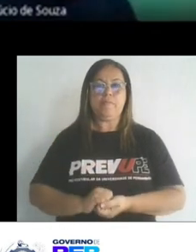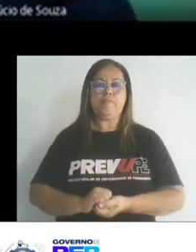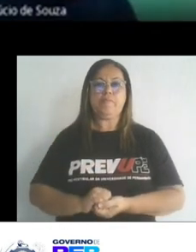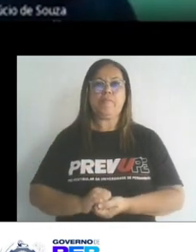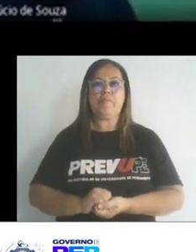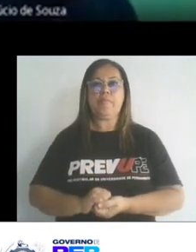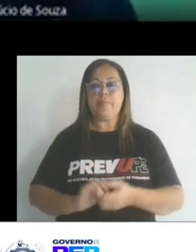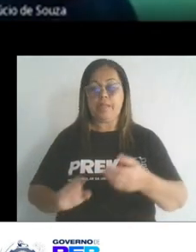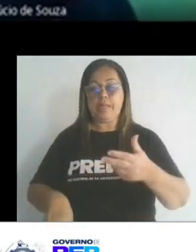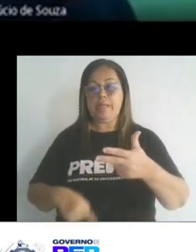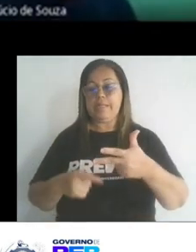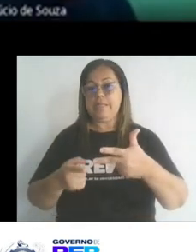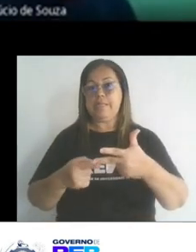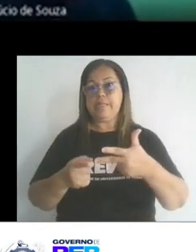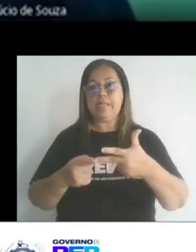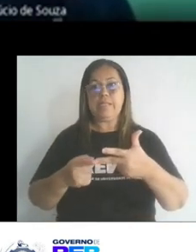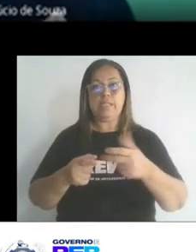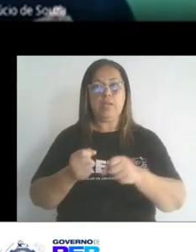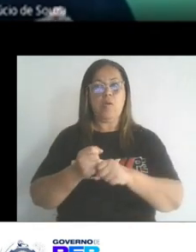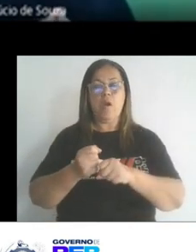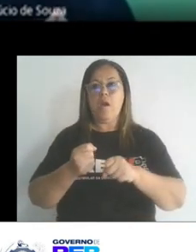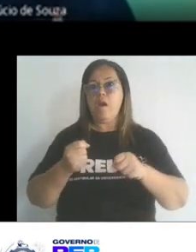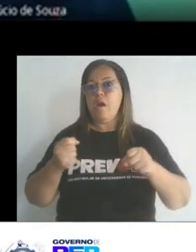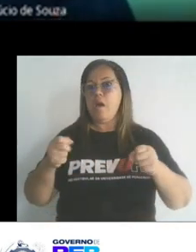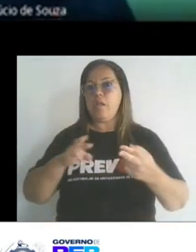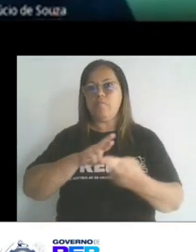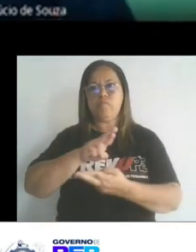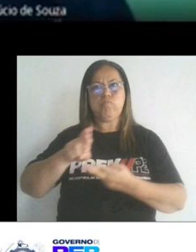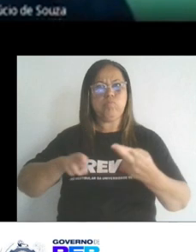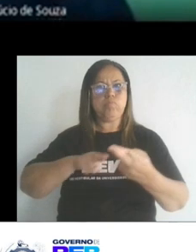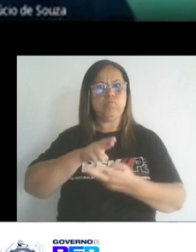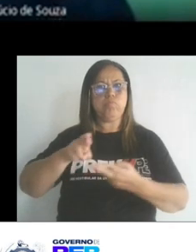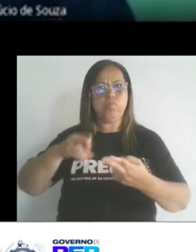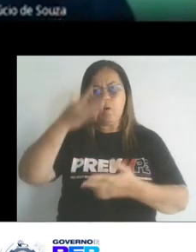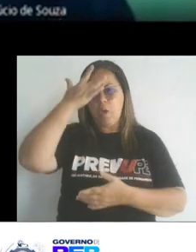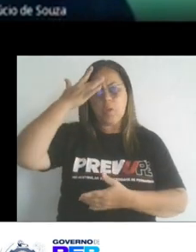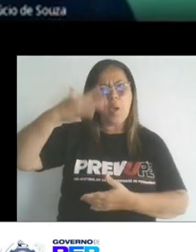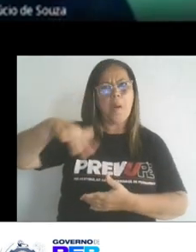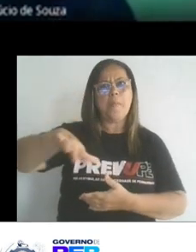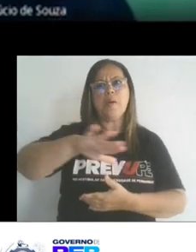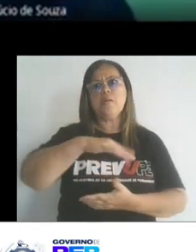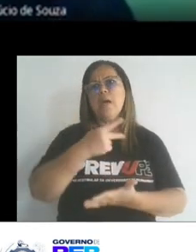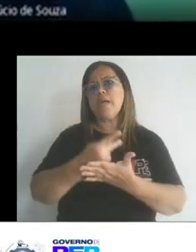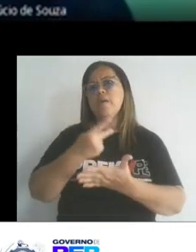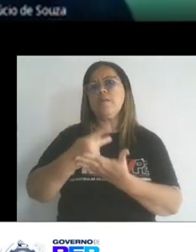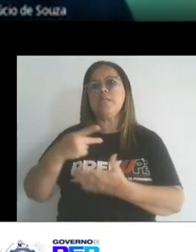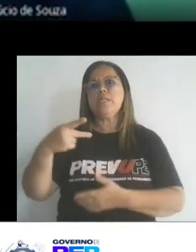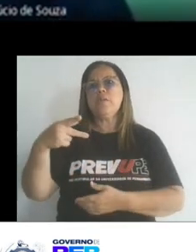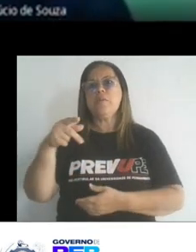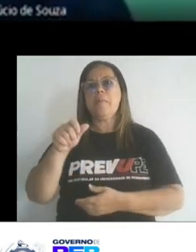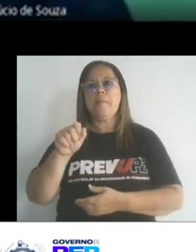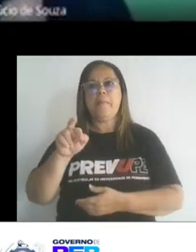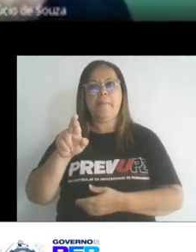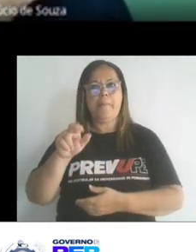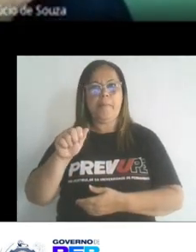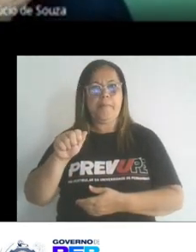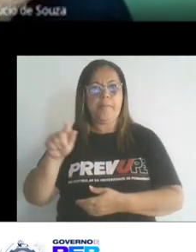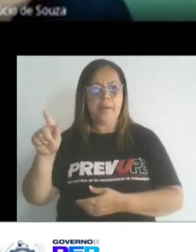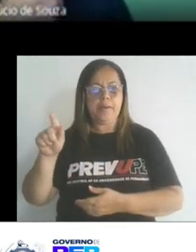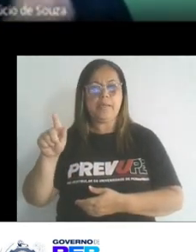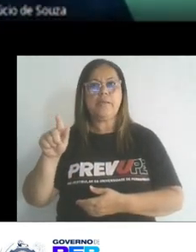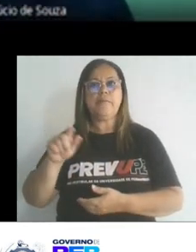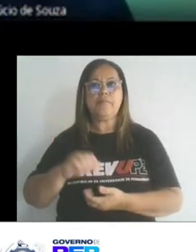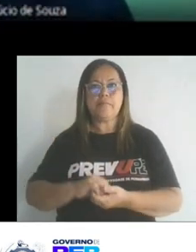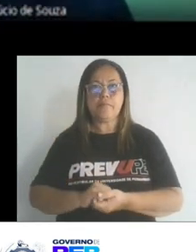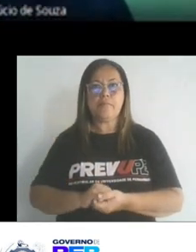terceiro grande revolta popular que ocorreu no Pará província de Grã-Pará na época